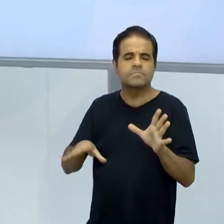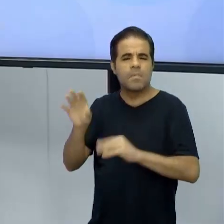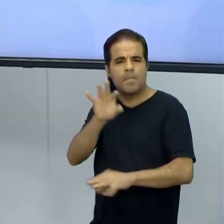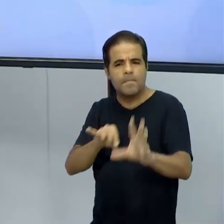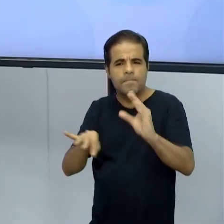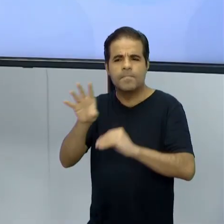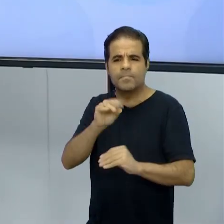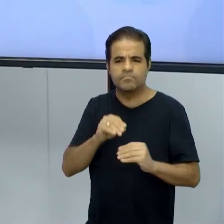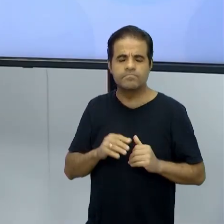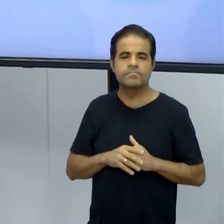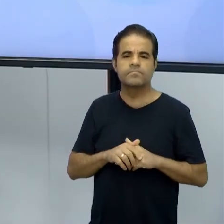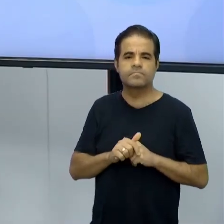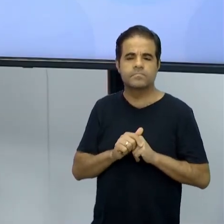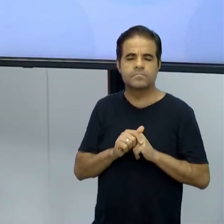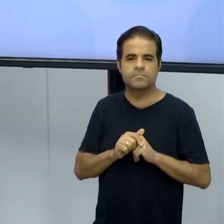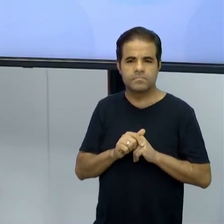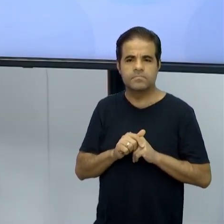manipulação?